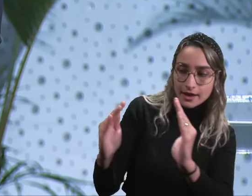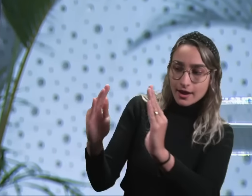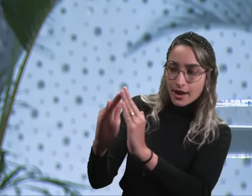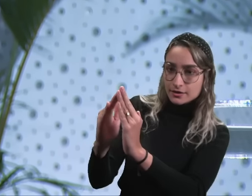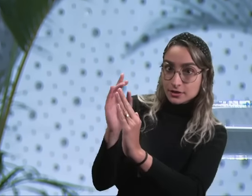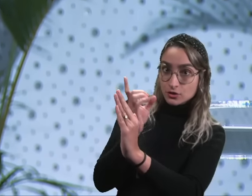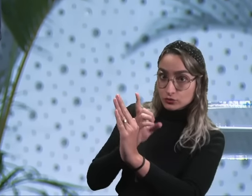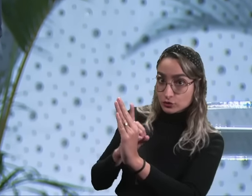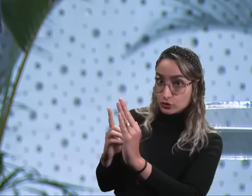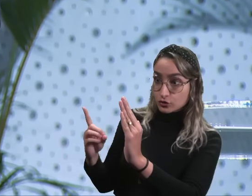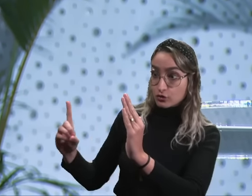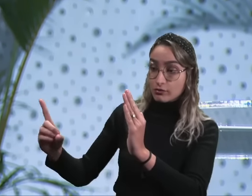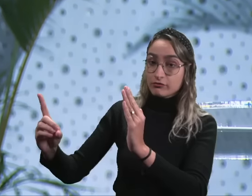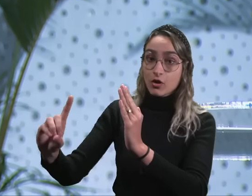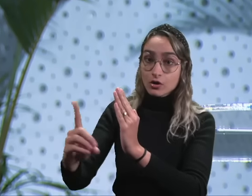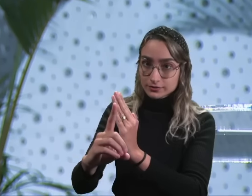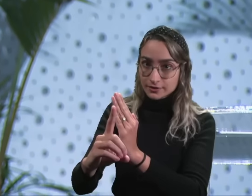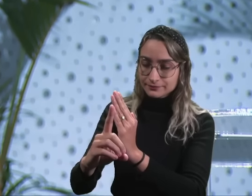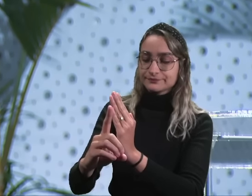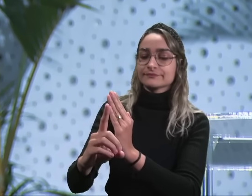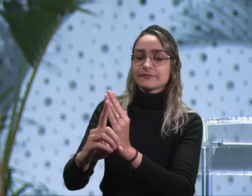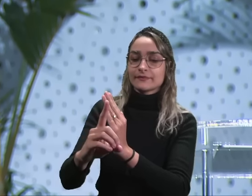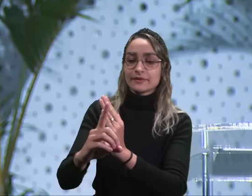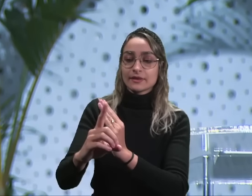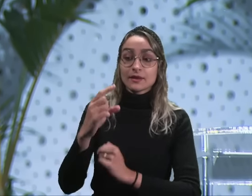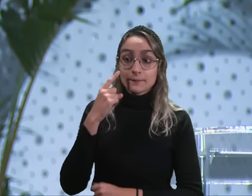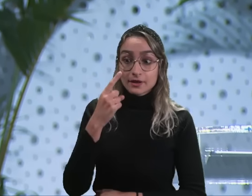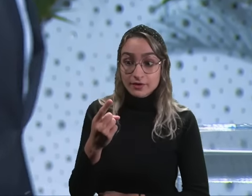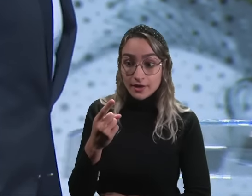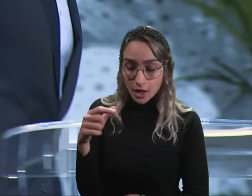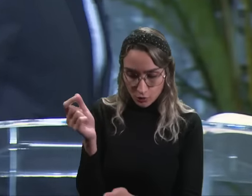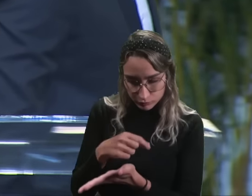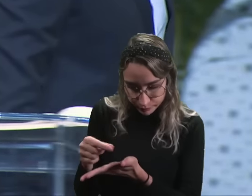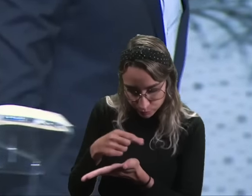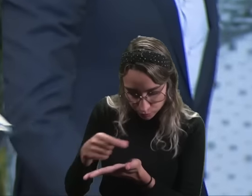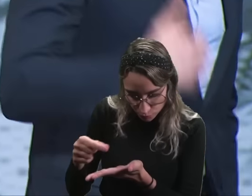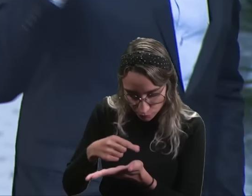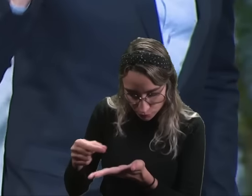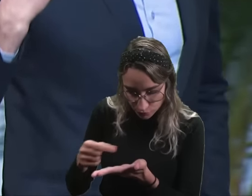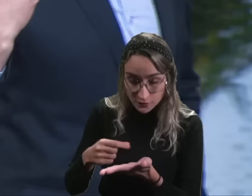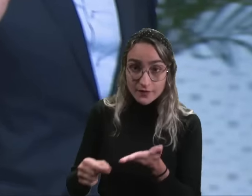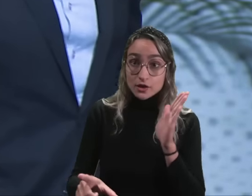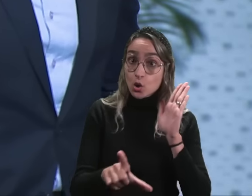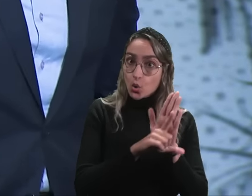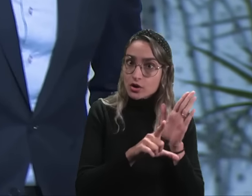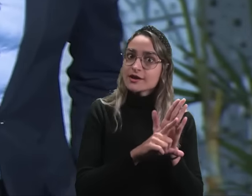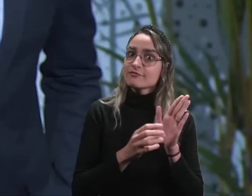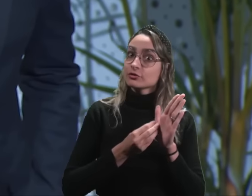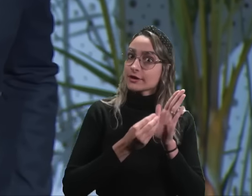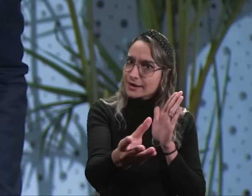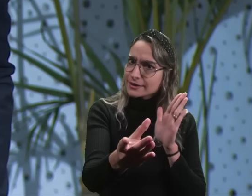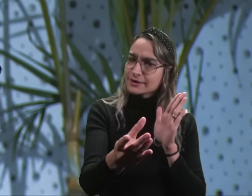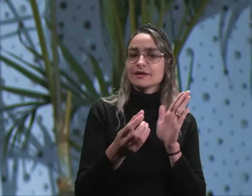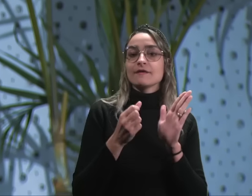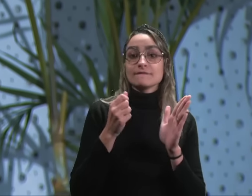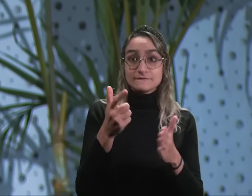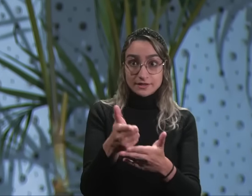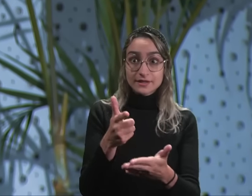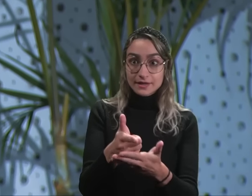continuou escrevendo daqui a pouco entrou a esposa dele José que que aquele negócio tem lá na varanda